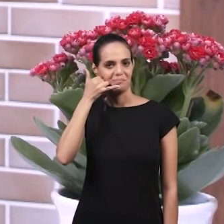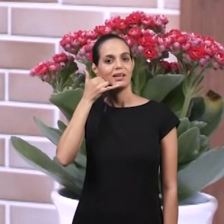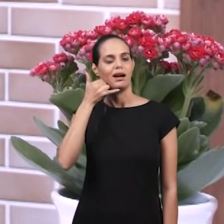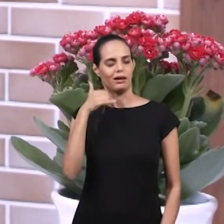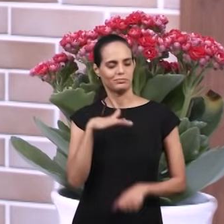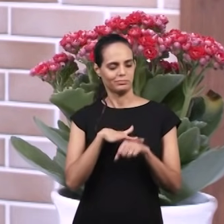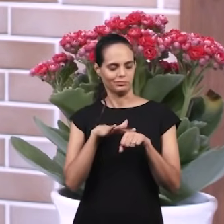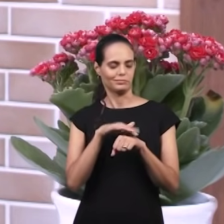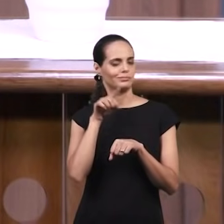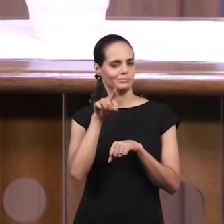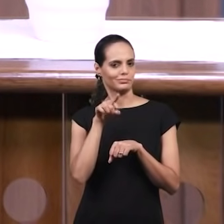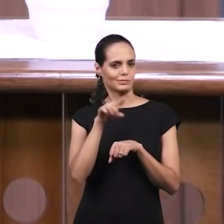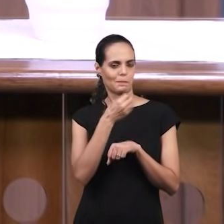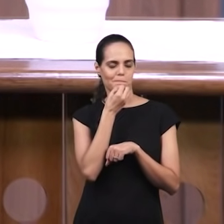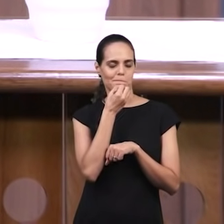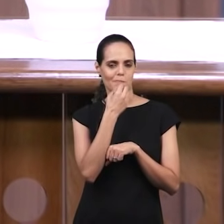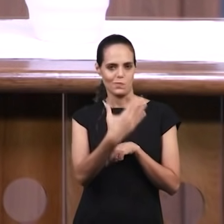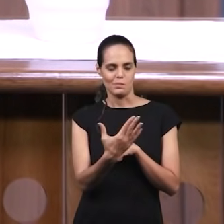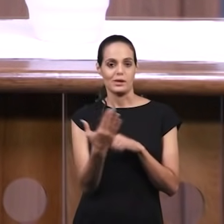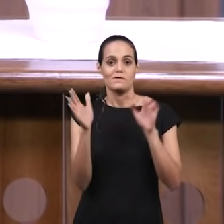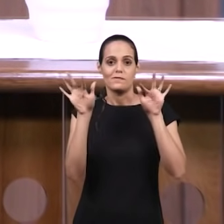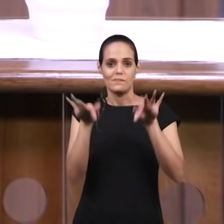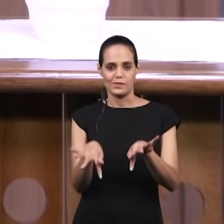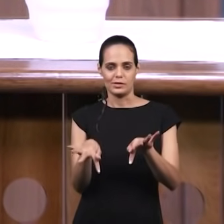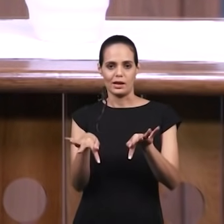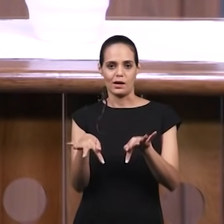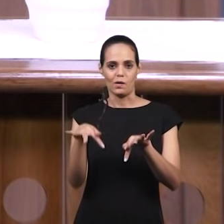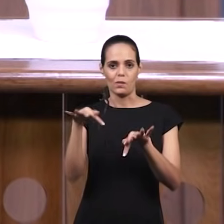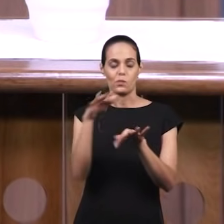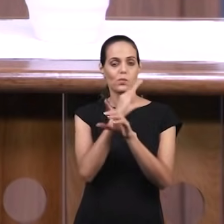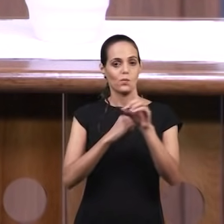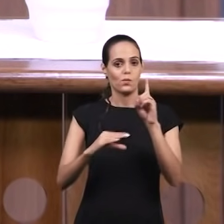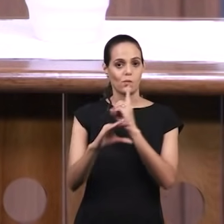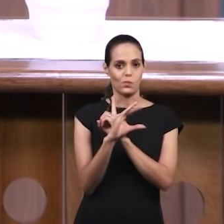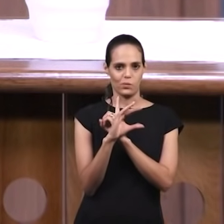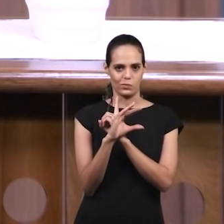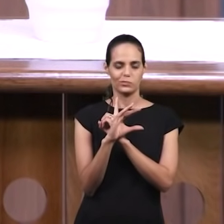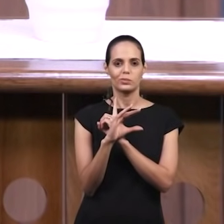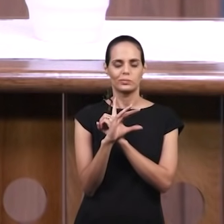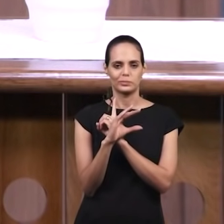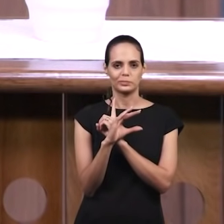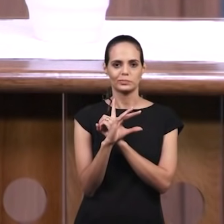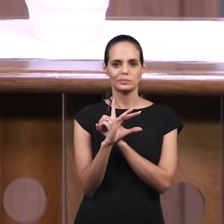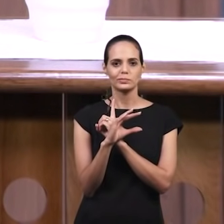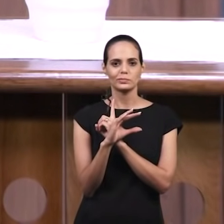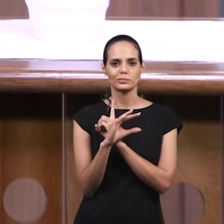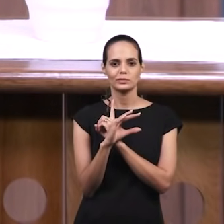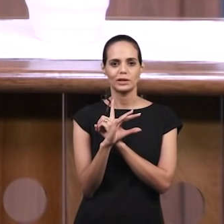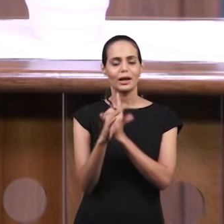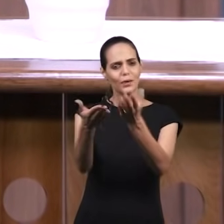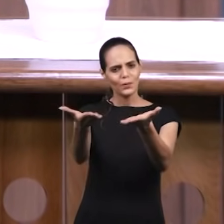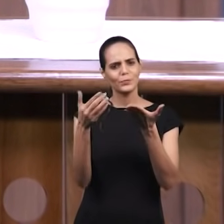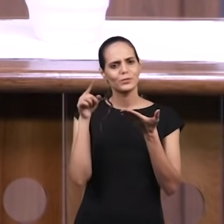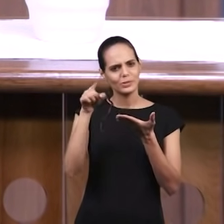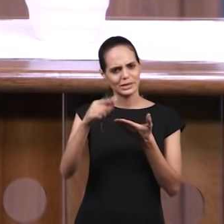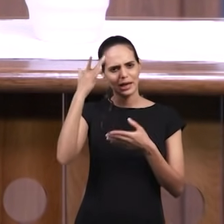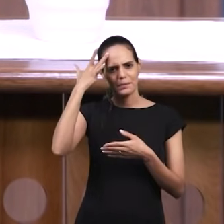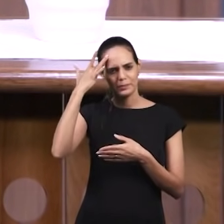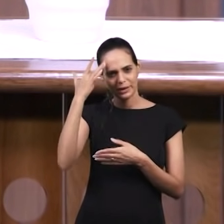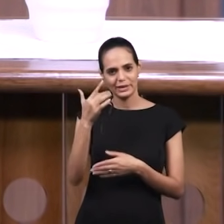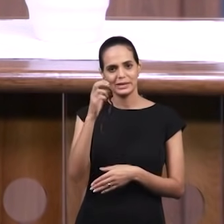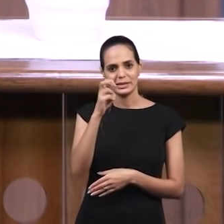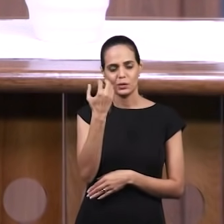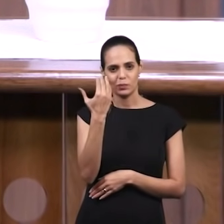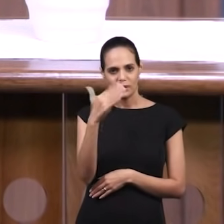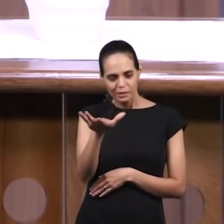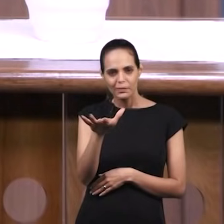bem atendido. E assim nós estamos chegando ao final dessa edição, deste culto. Eu te convido para amanhã, no mesmo horário, às